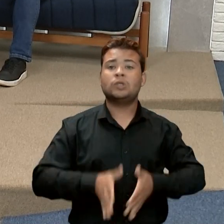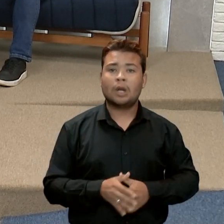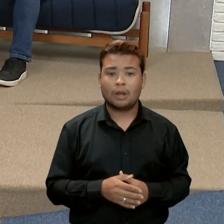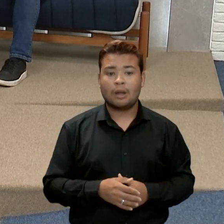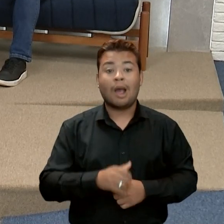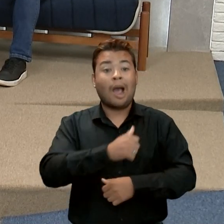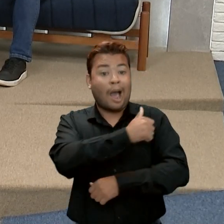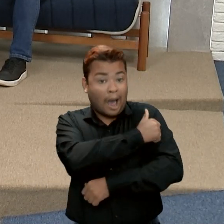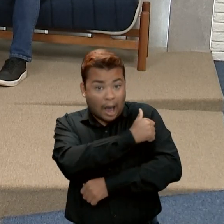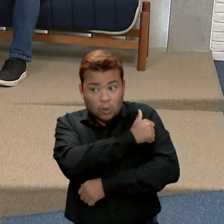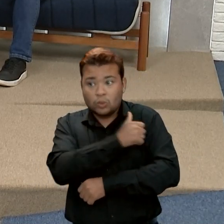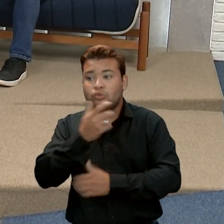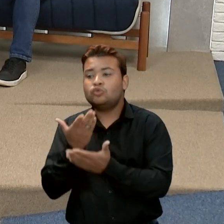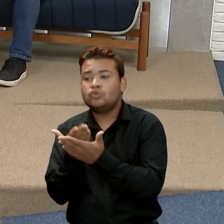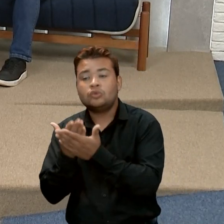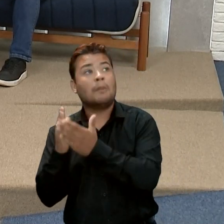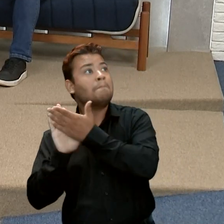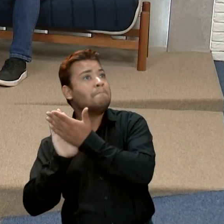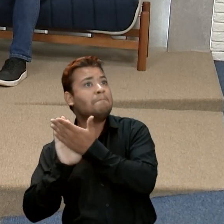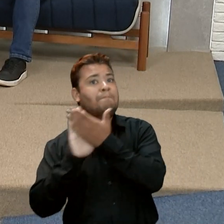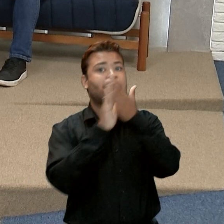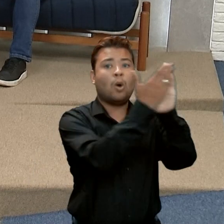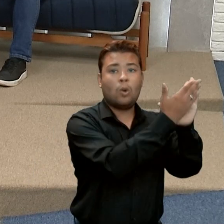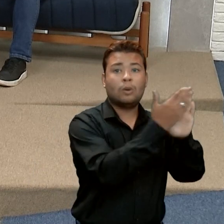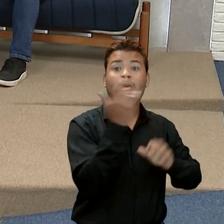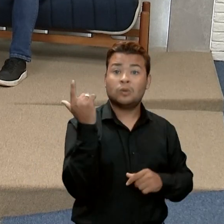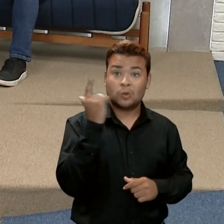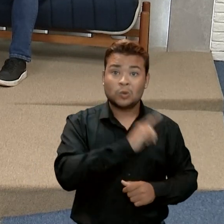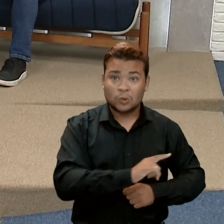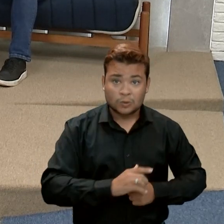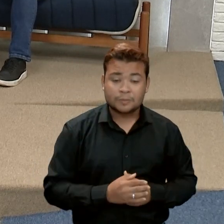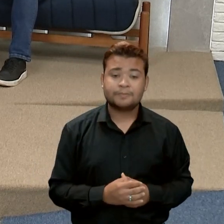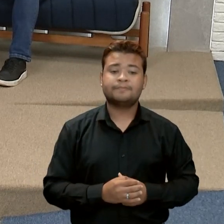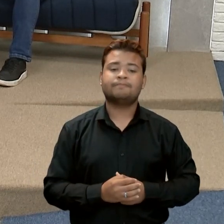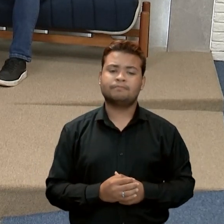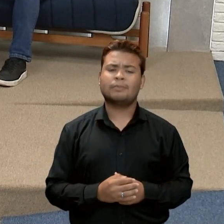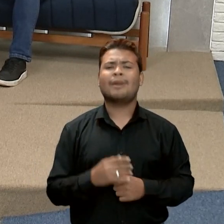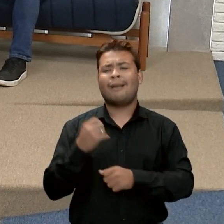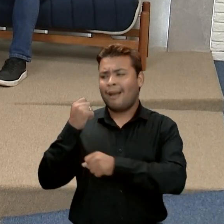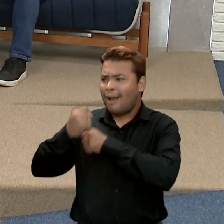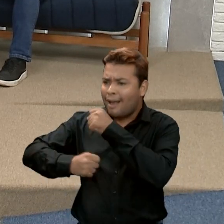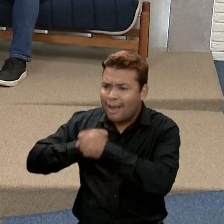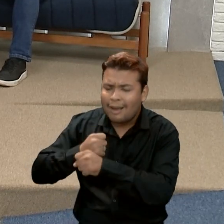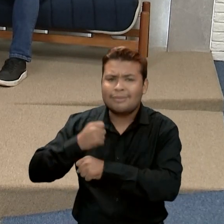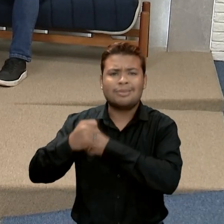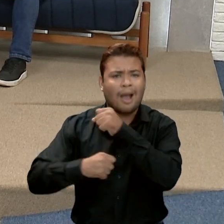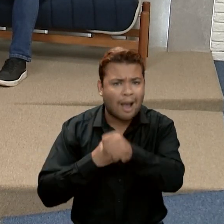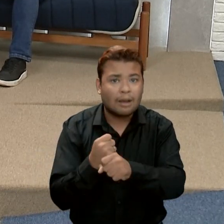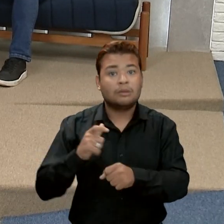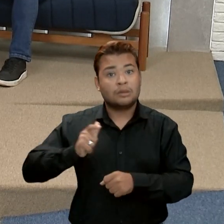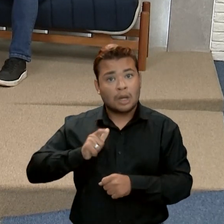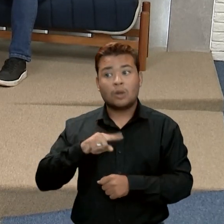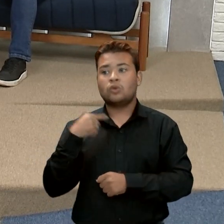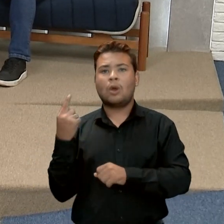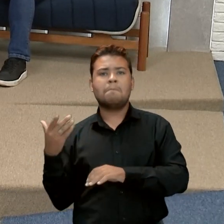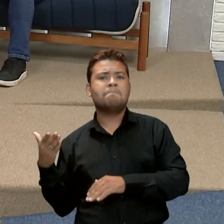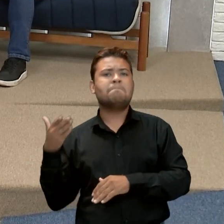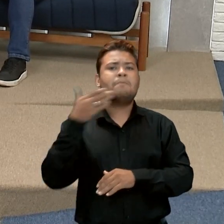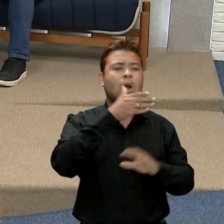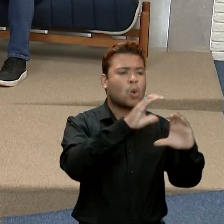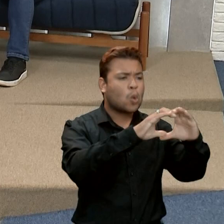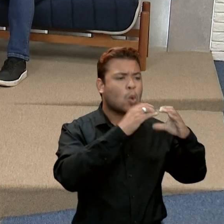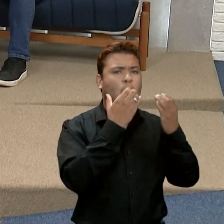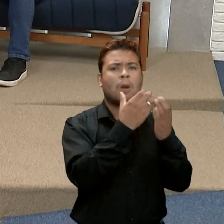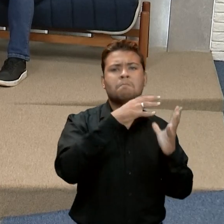essas universidades, mas assim, em todos os anos que passaram aí nós participamos de congressos